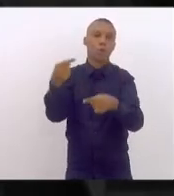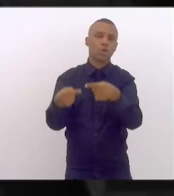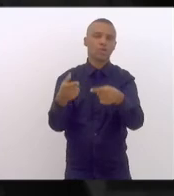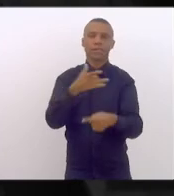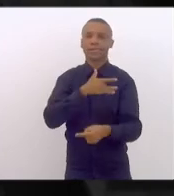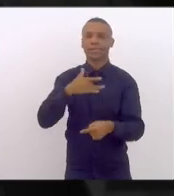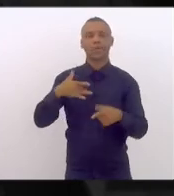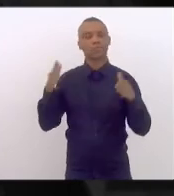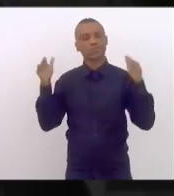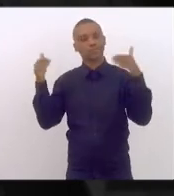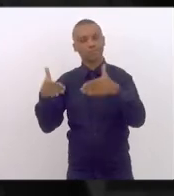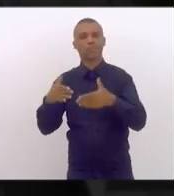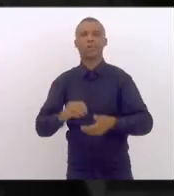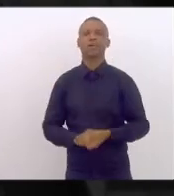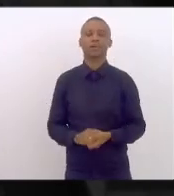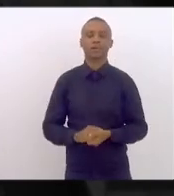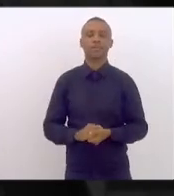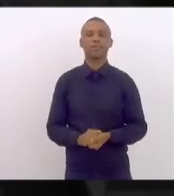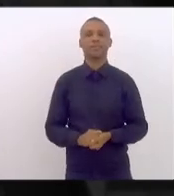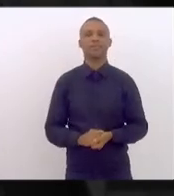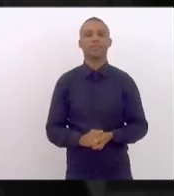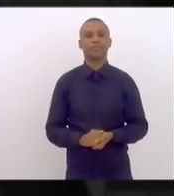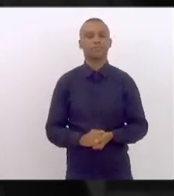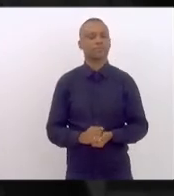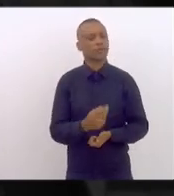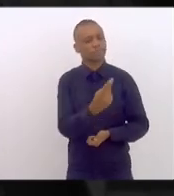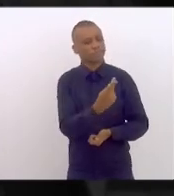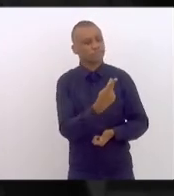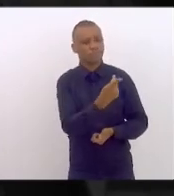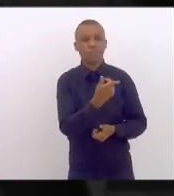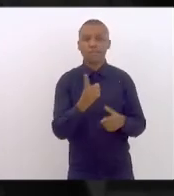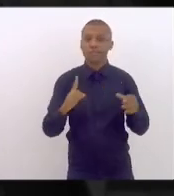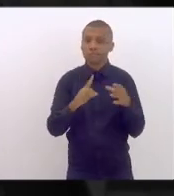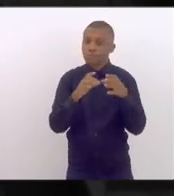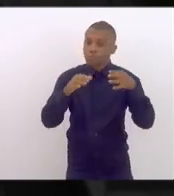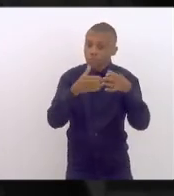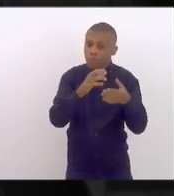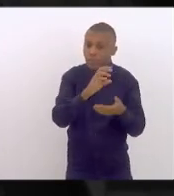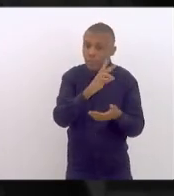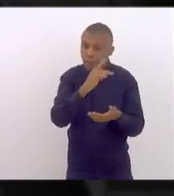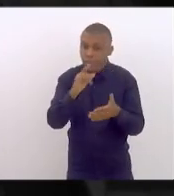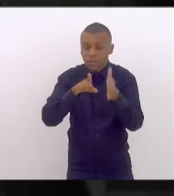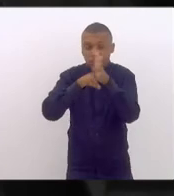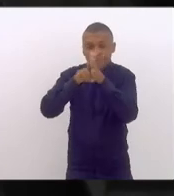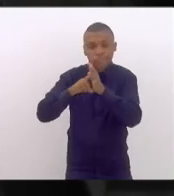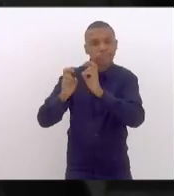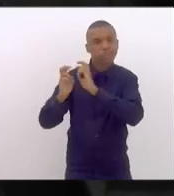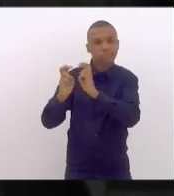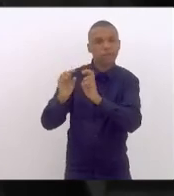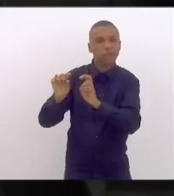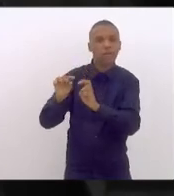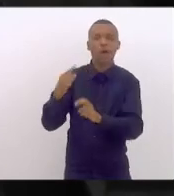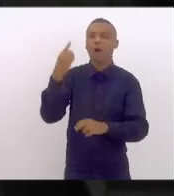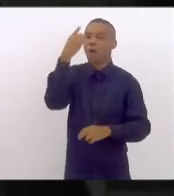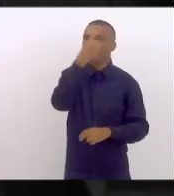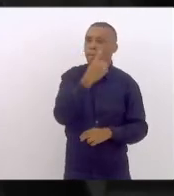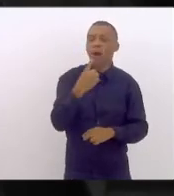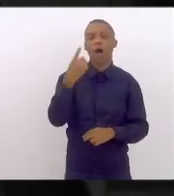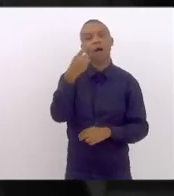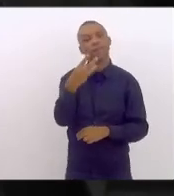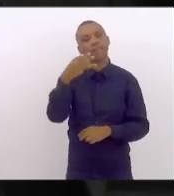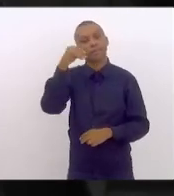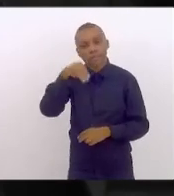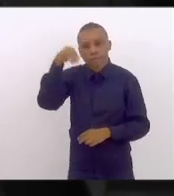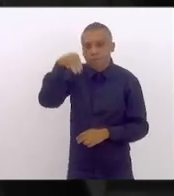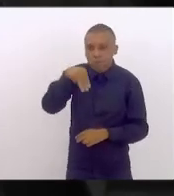Deputado luíspal Deputado ele amar meus colegas da CPI dos trens você fica uma hora uma hora e meia uma plataforma de trem esperando meditação e o trem não passa o serviço está